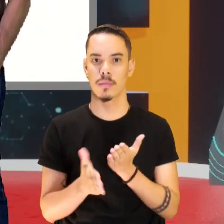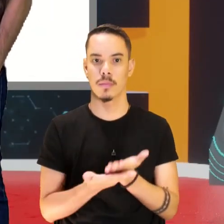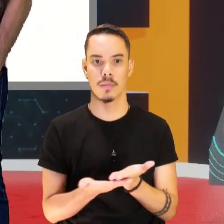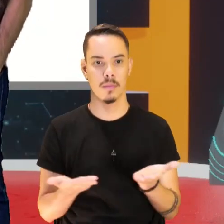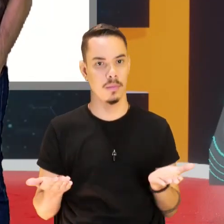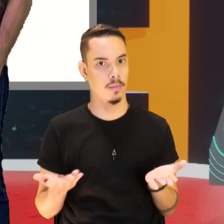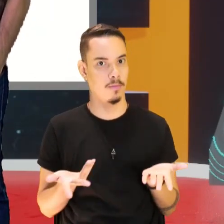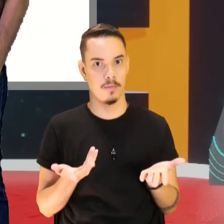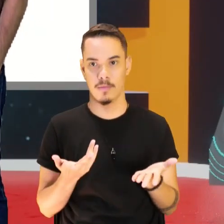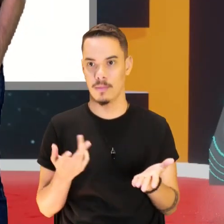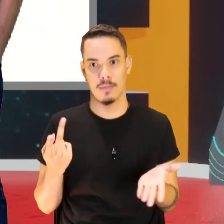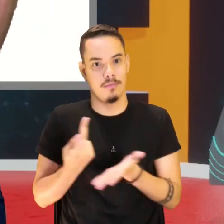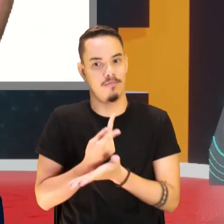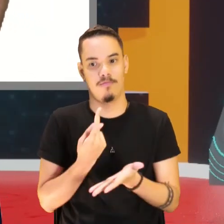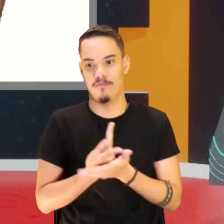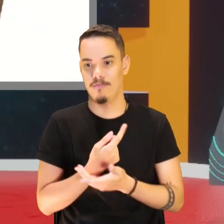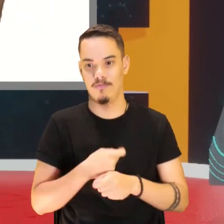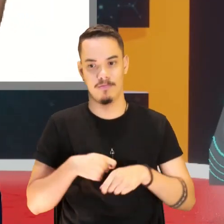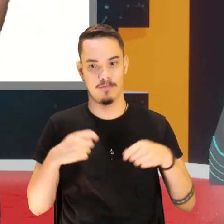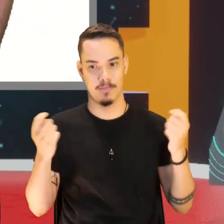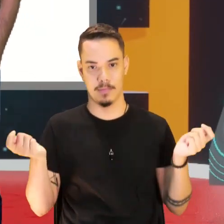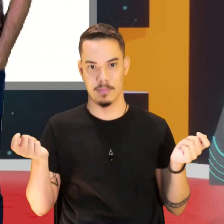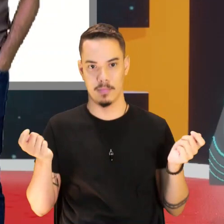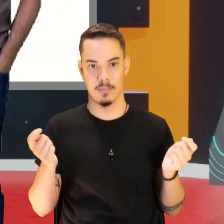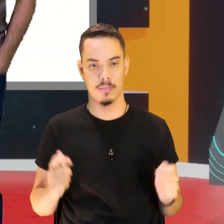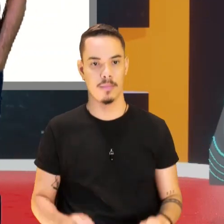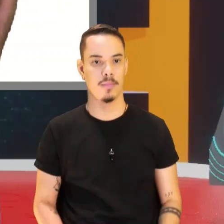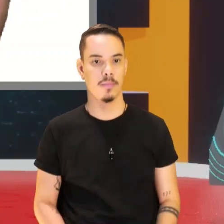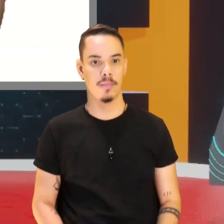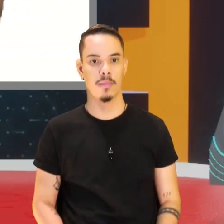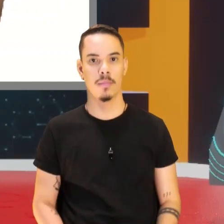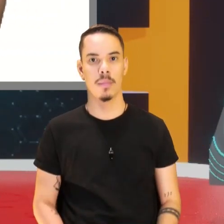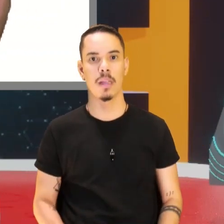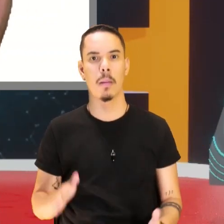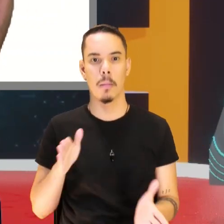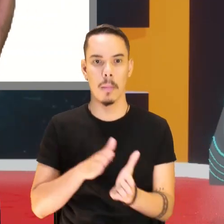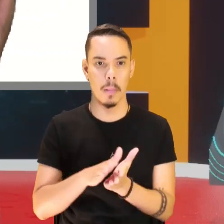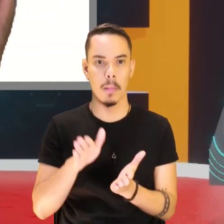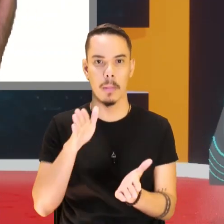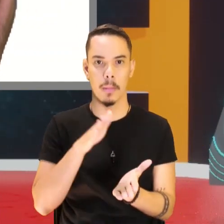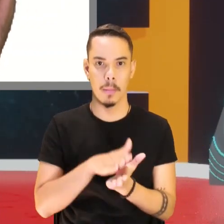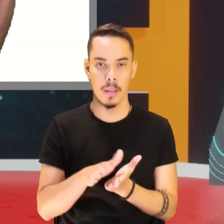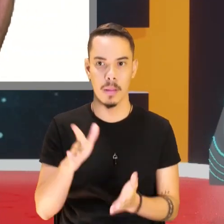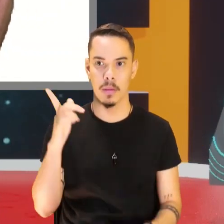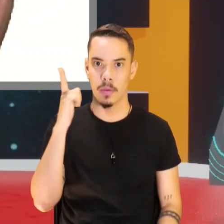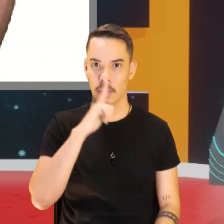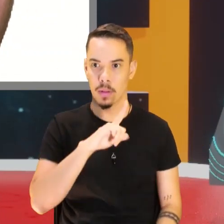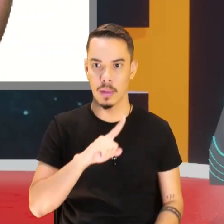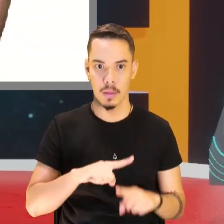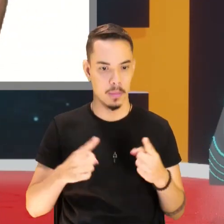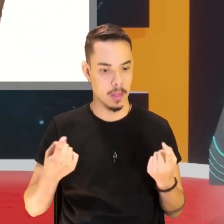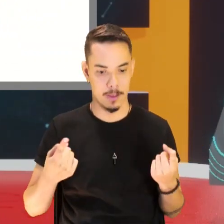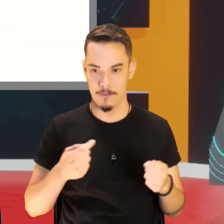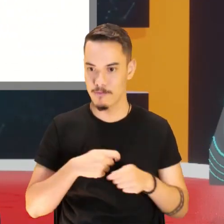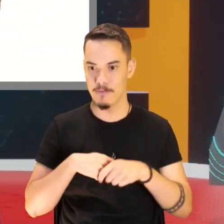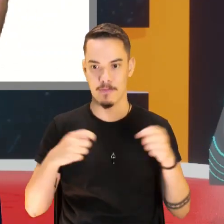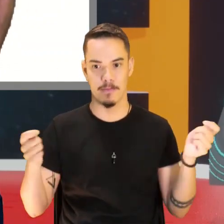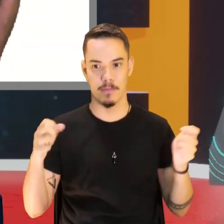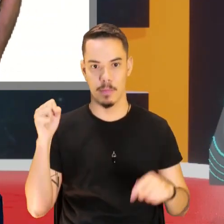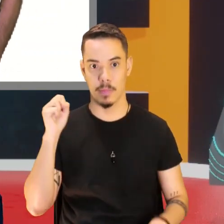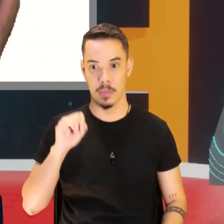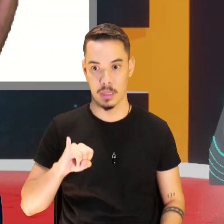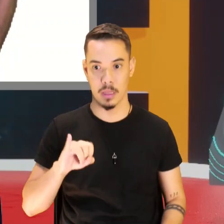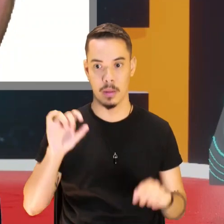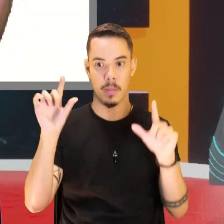totalmente errado né mas horas mas mais horas imprimindo ali a máquina vai imprimir Com certeza mas cópias se tivesse dado um resultado